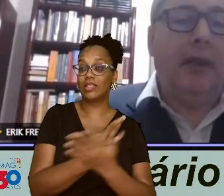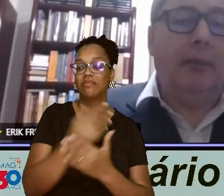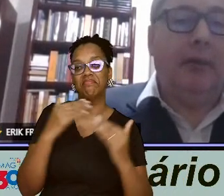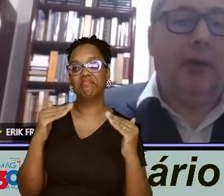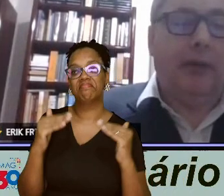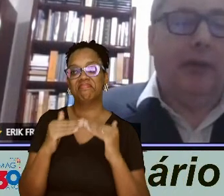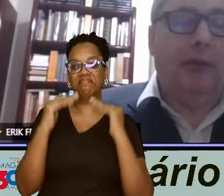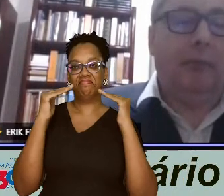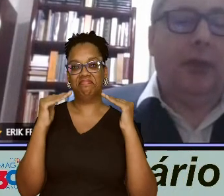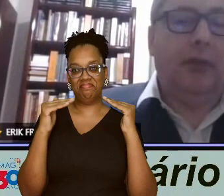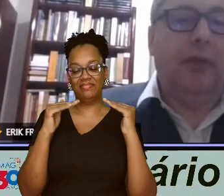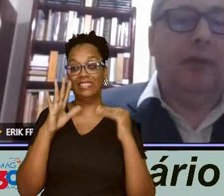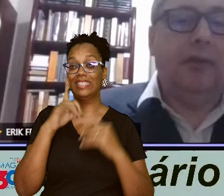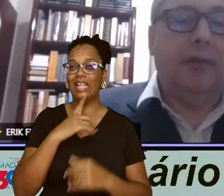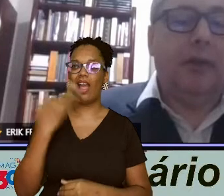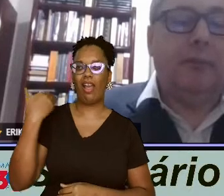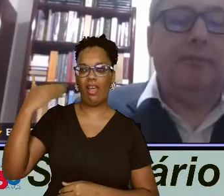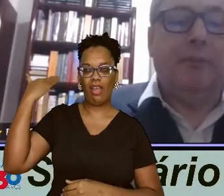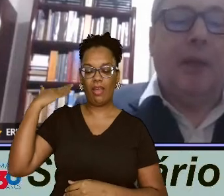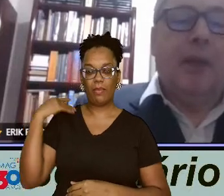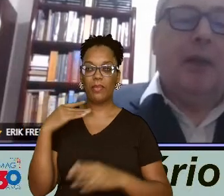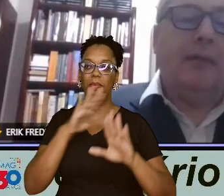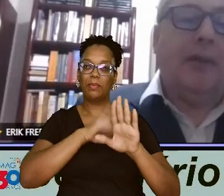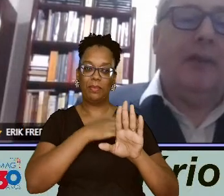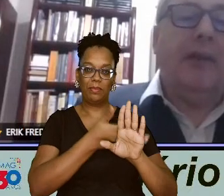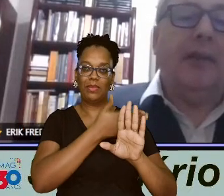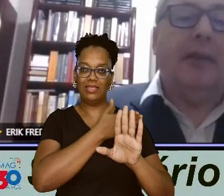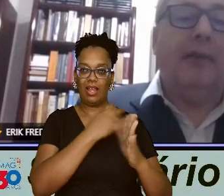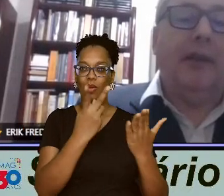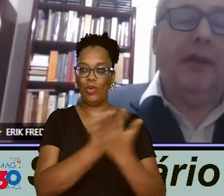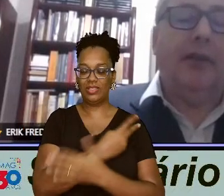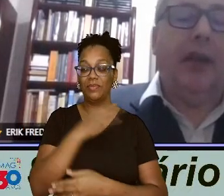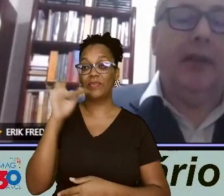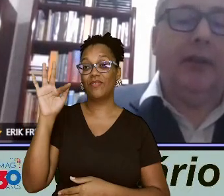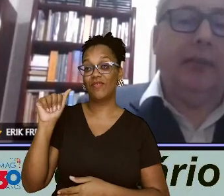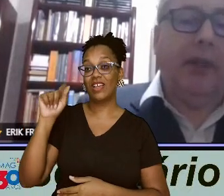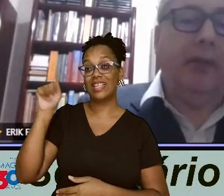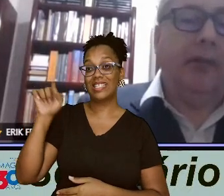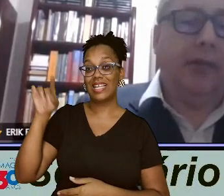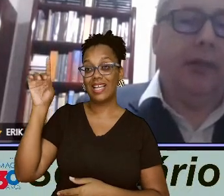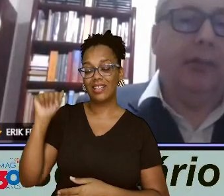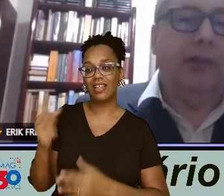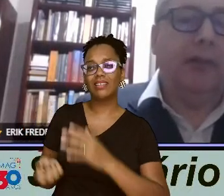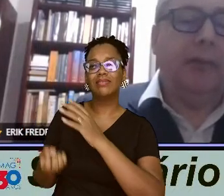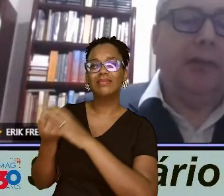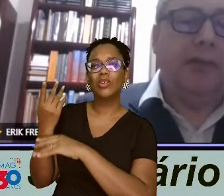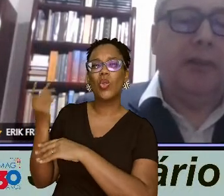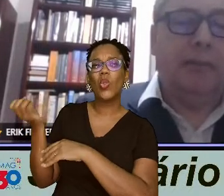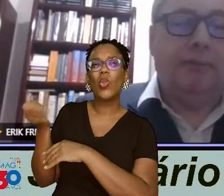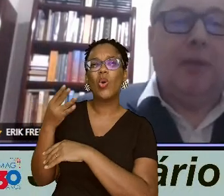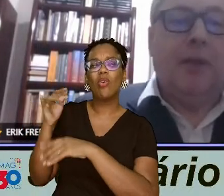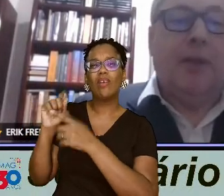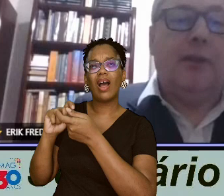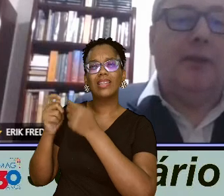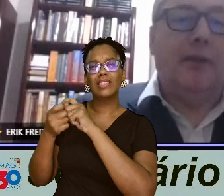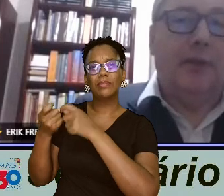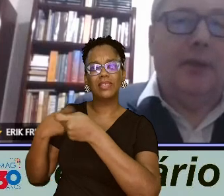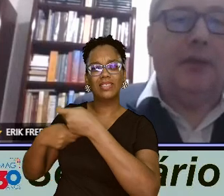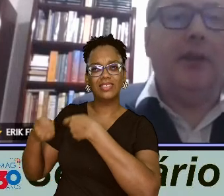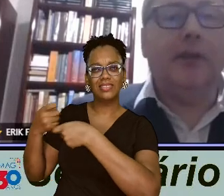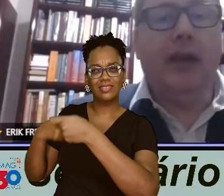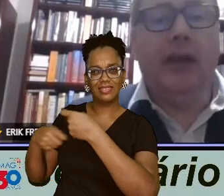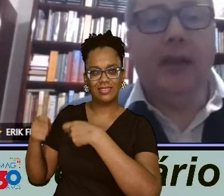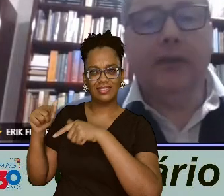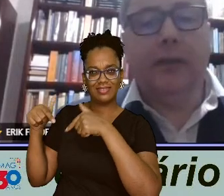Bem na época que o precedente veio, a Fazenda estava instalando uma nova forma de administrar as